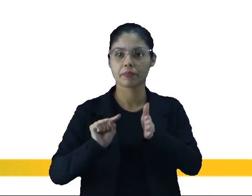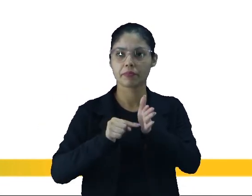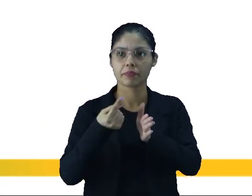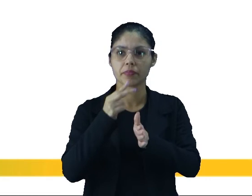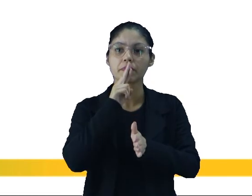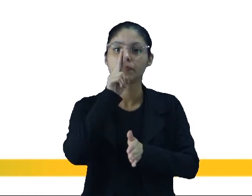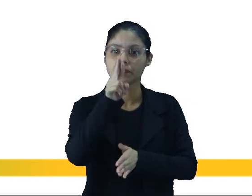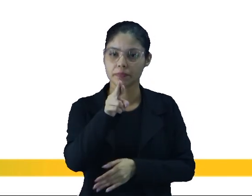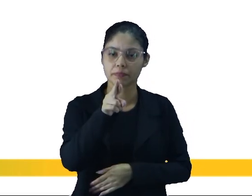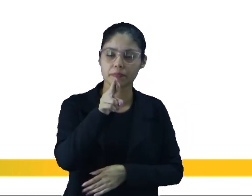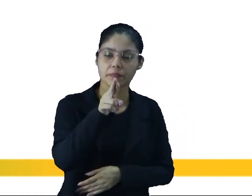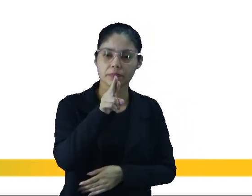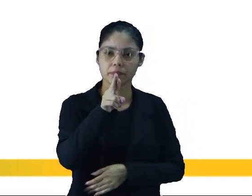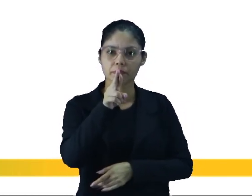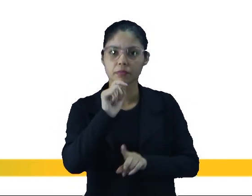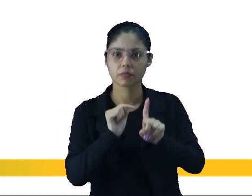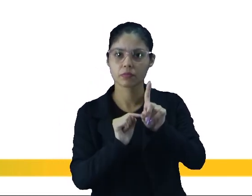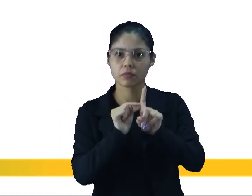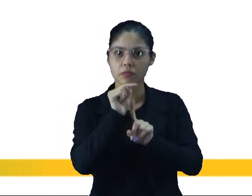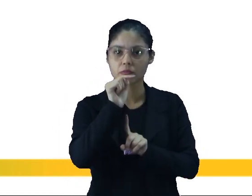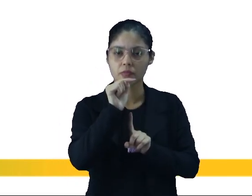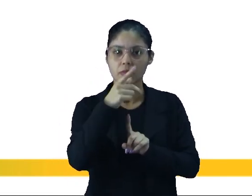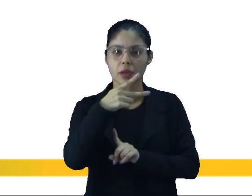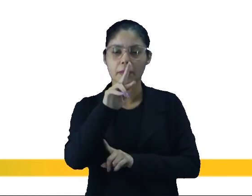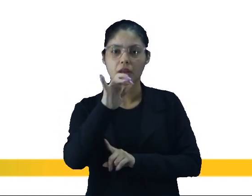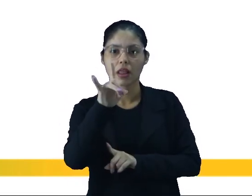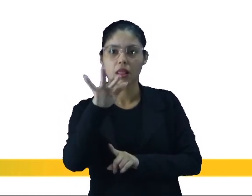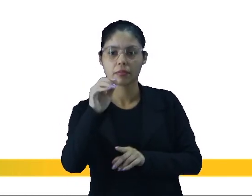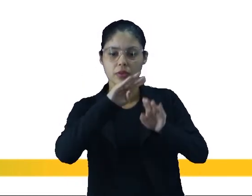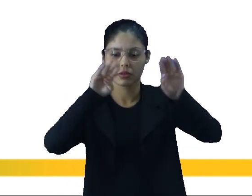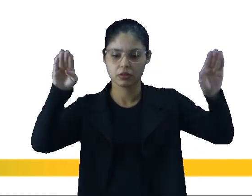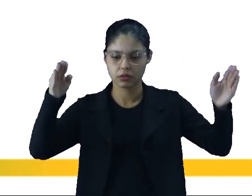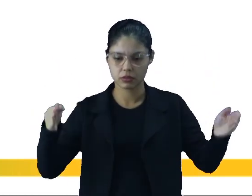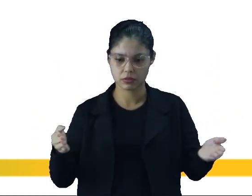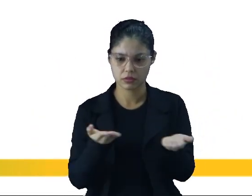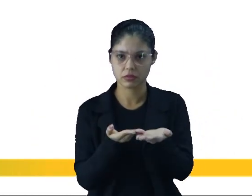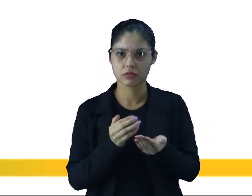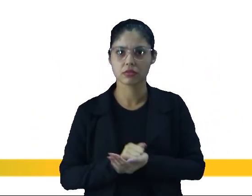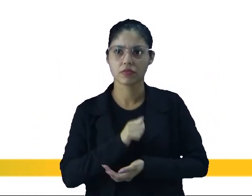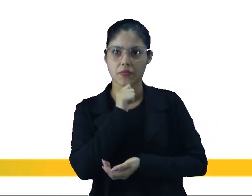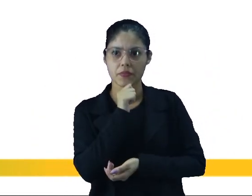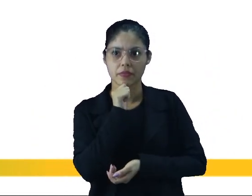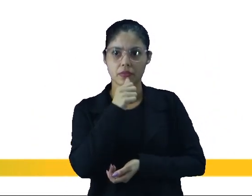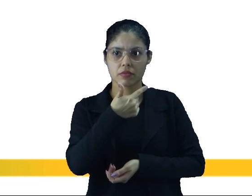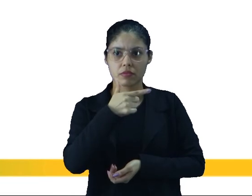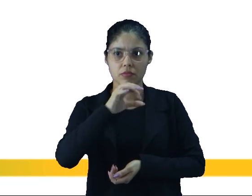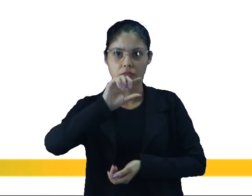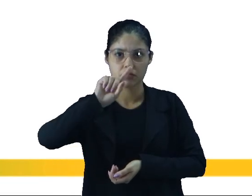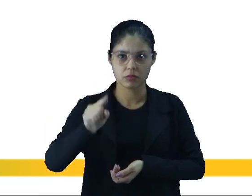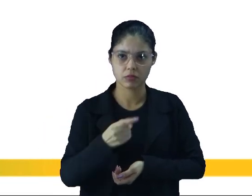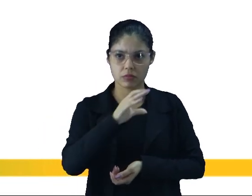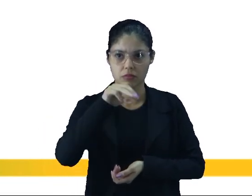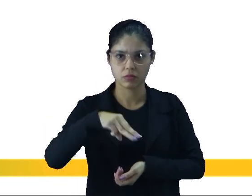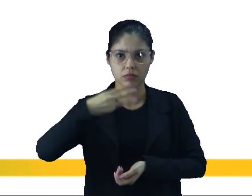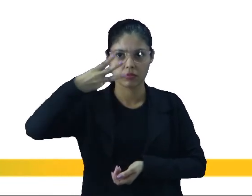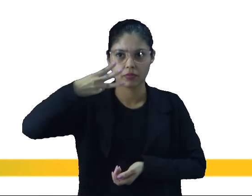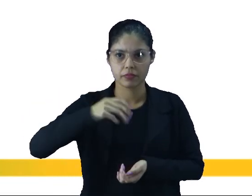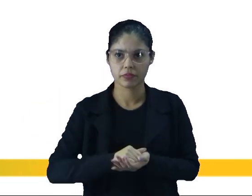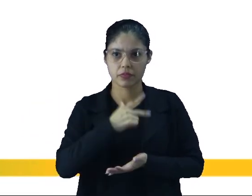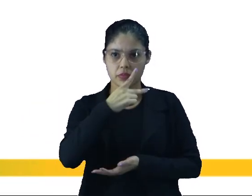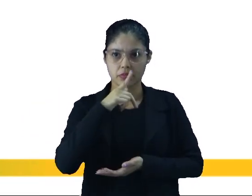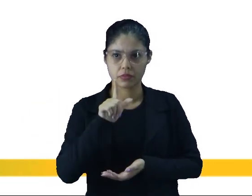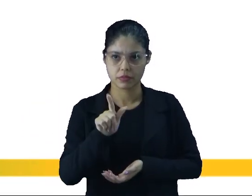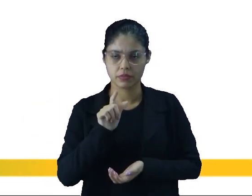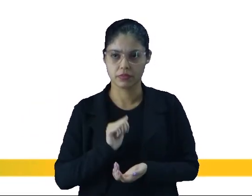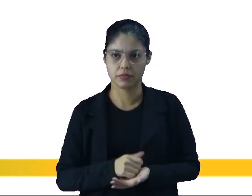Primeiro, vamos calcular o volume. O volume de um paralelepípedo é multiplicar as dimensões. Está aqui, 20.000 centímetros cúbicos, tá? Está aqui a